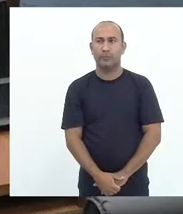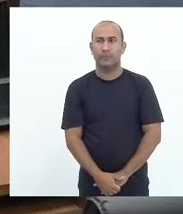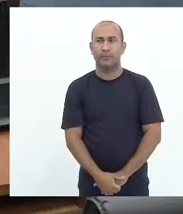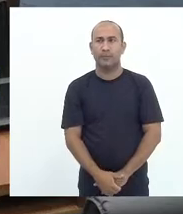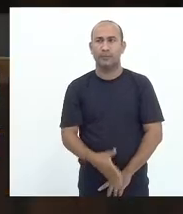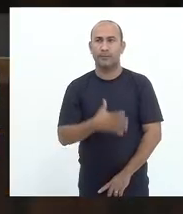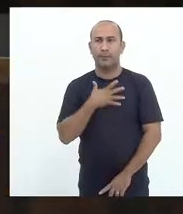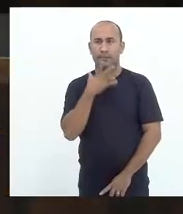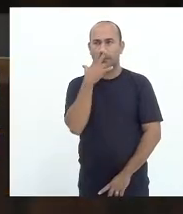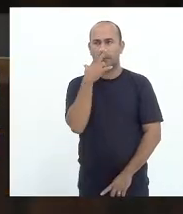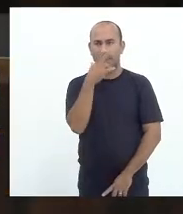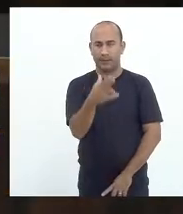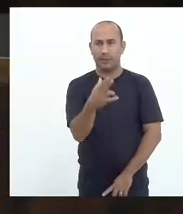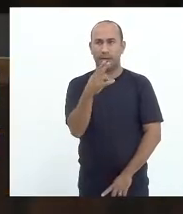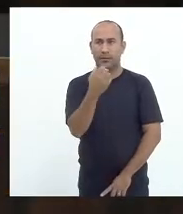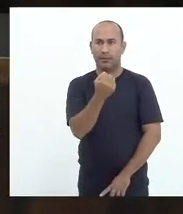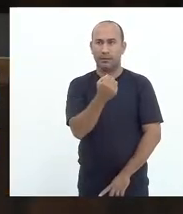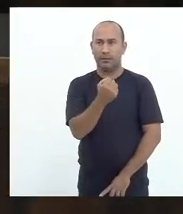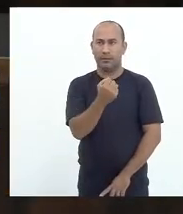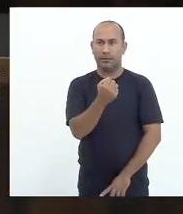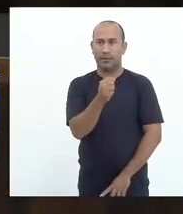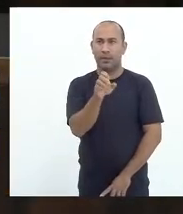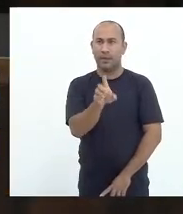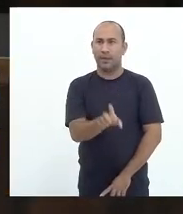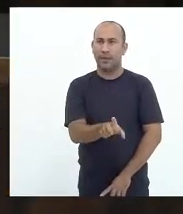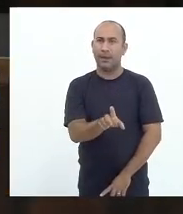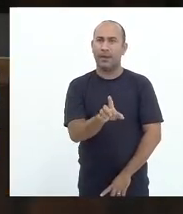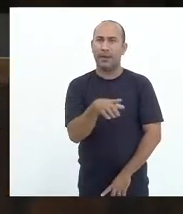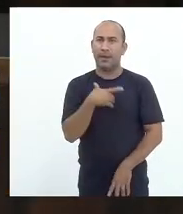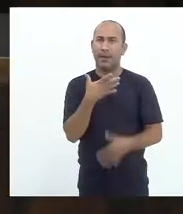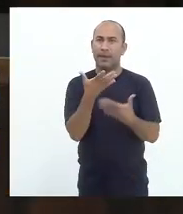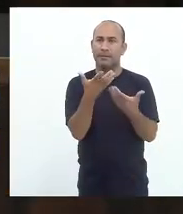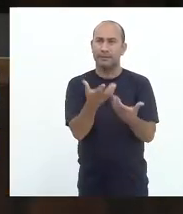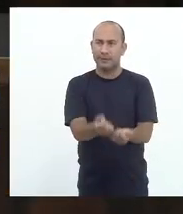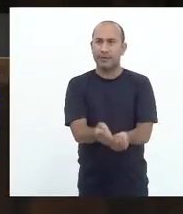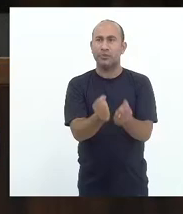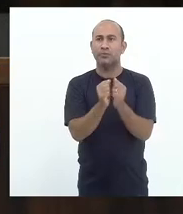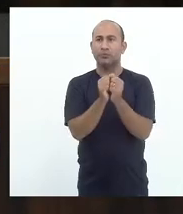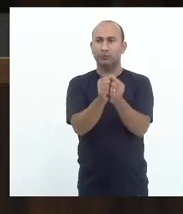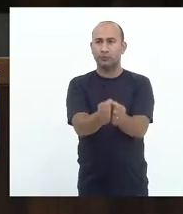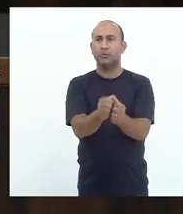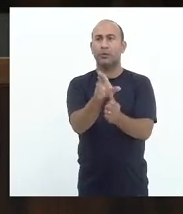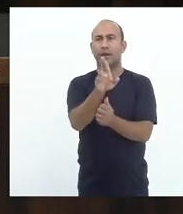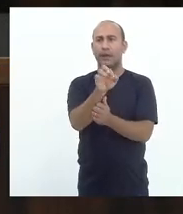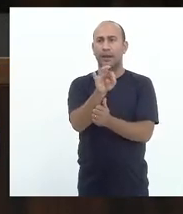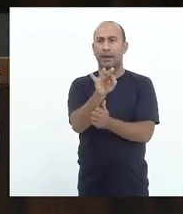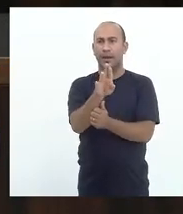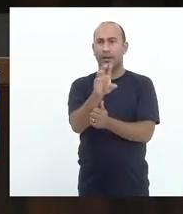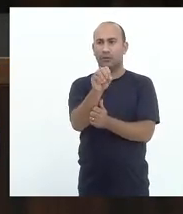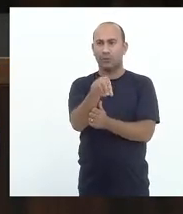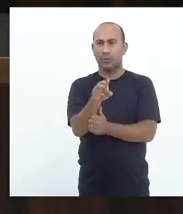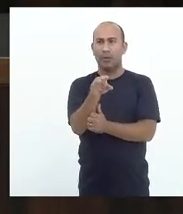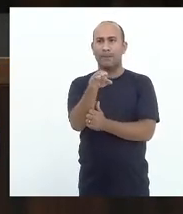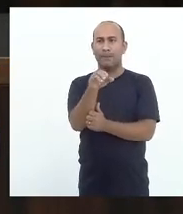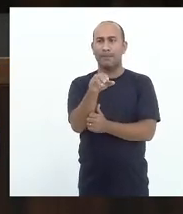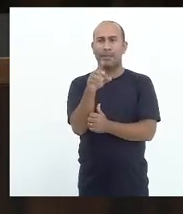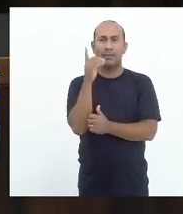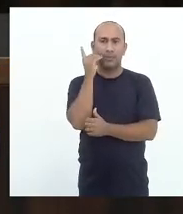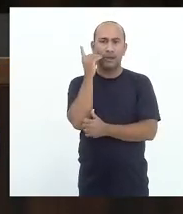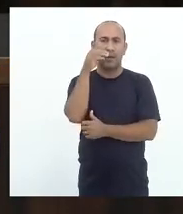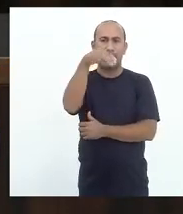parecer, no mérito, é favorável com o relator, o deputado Márcio